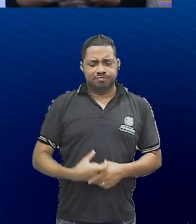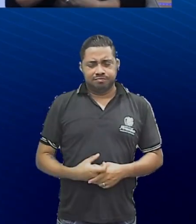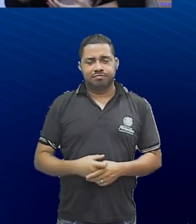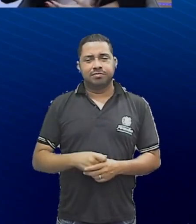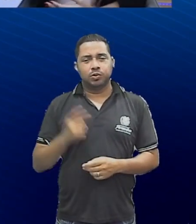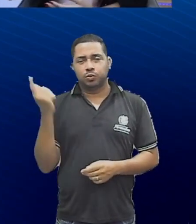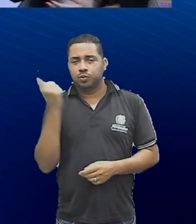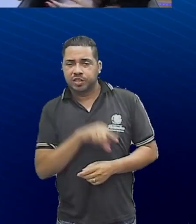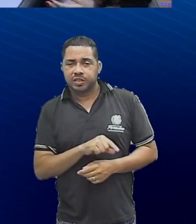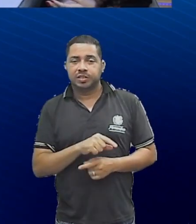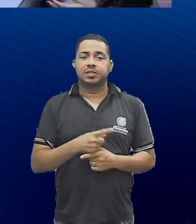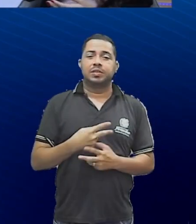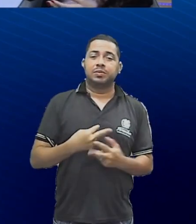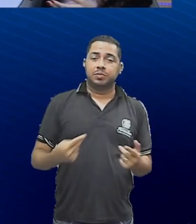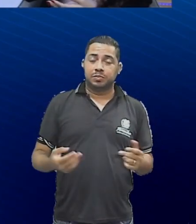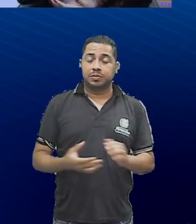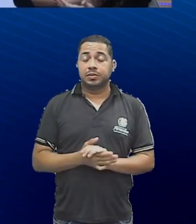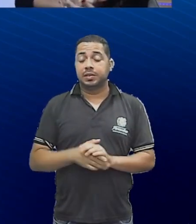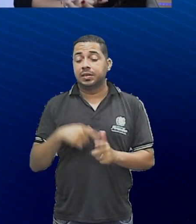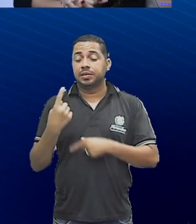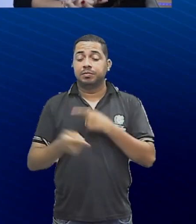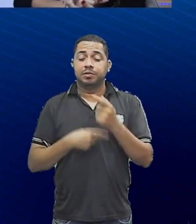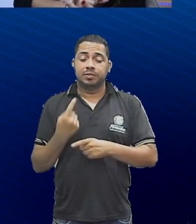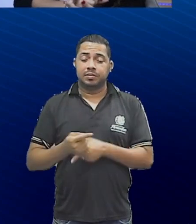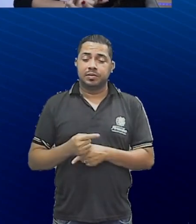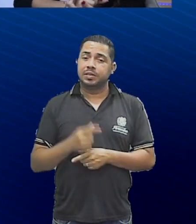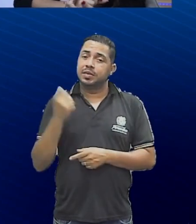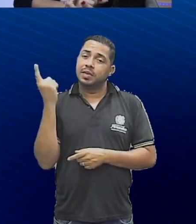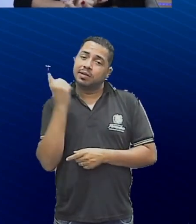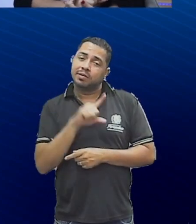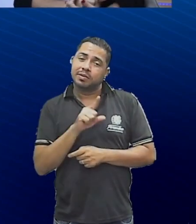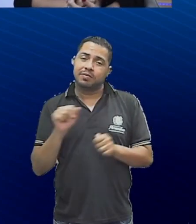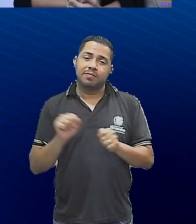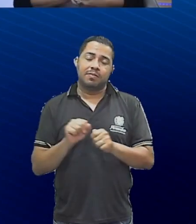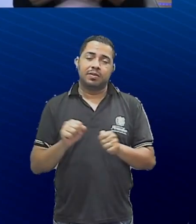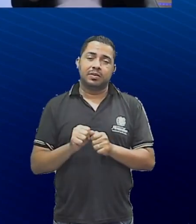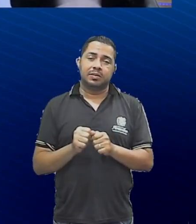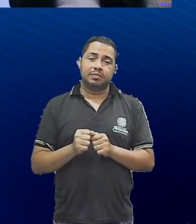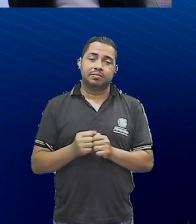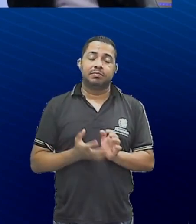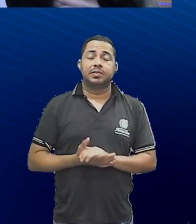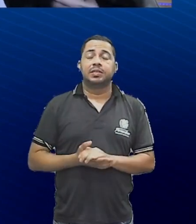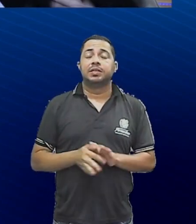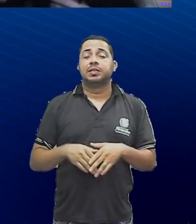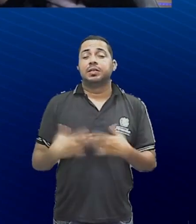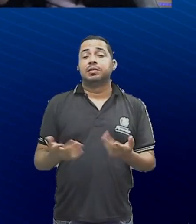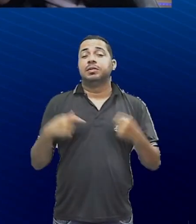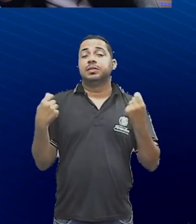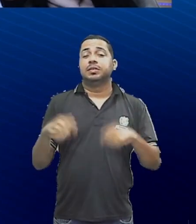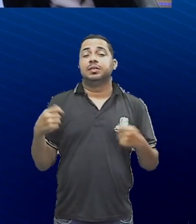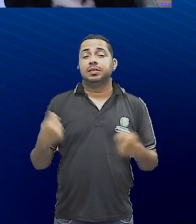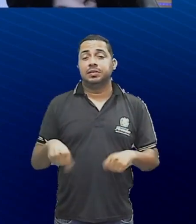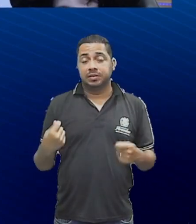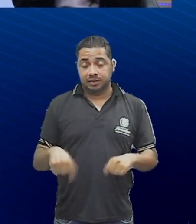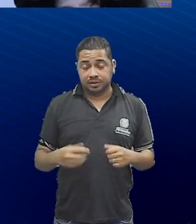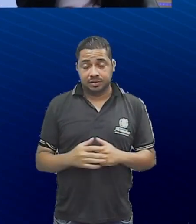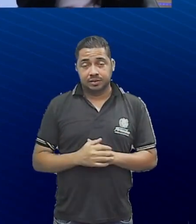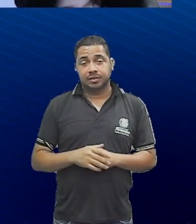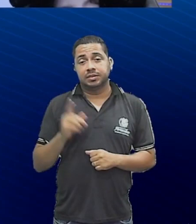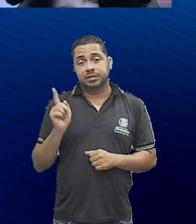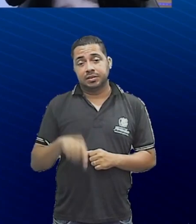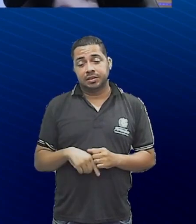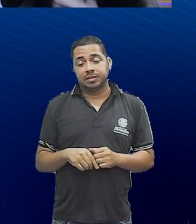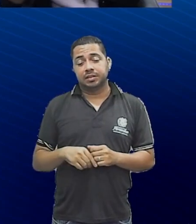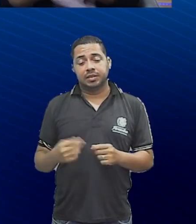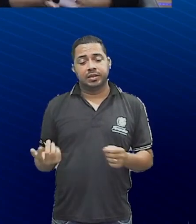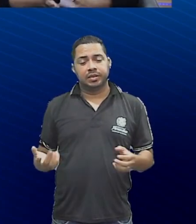conquistas e após essa, autorrealização. Então, essas necessidades são intrínsecas